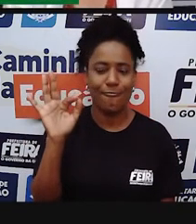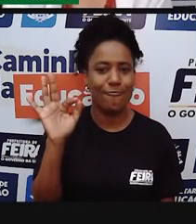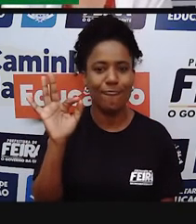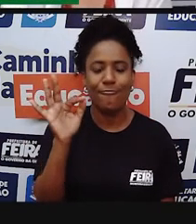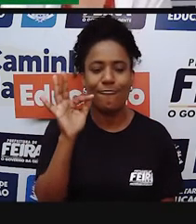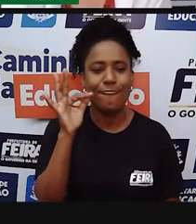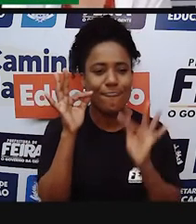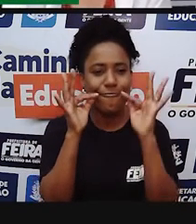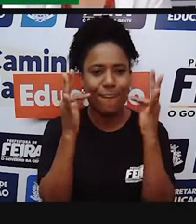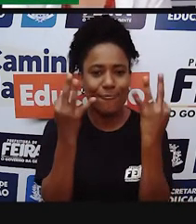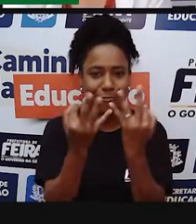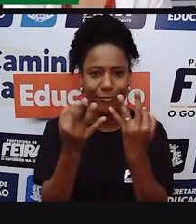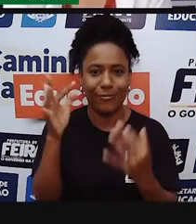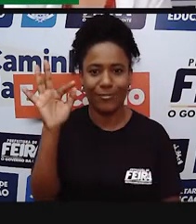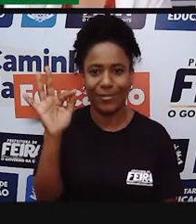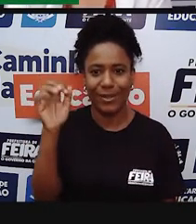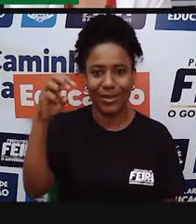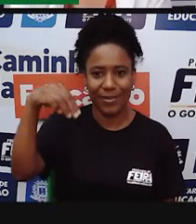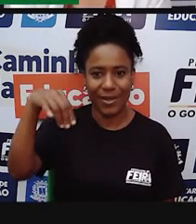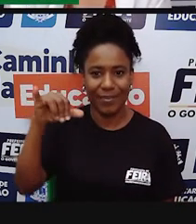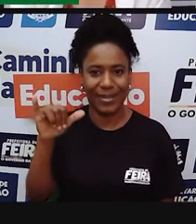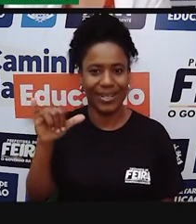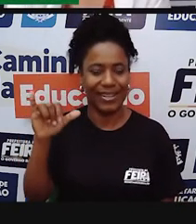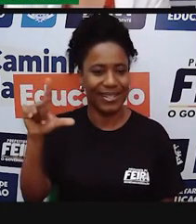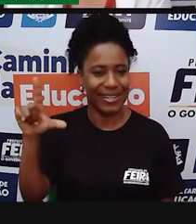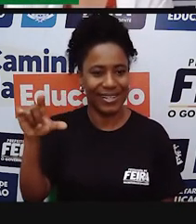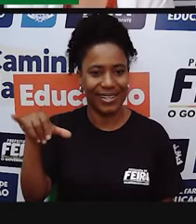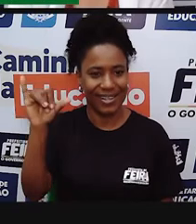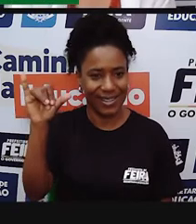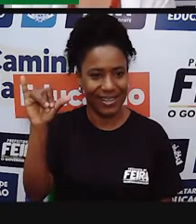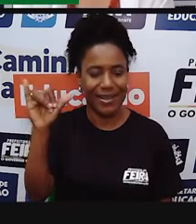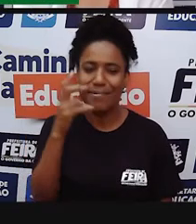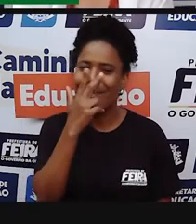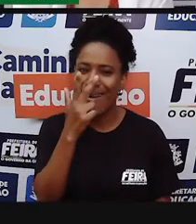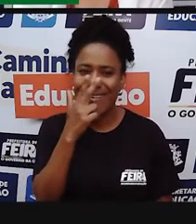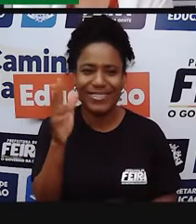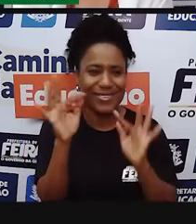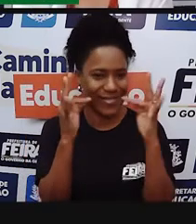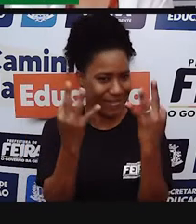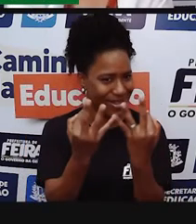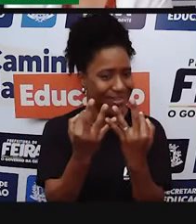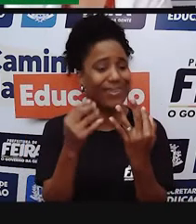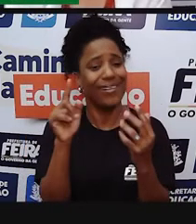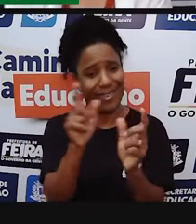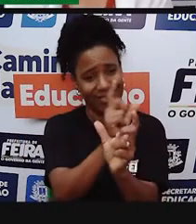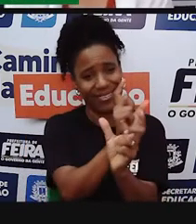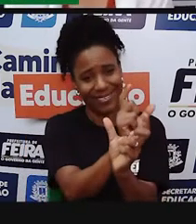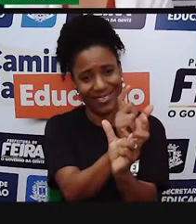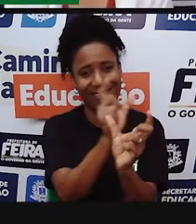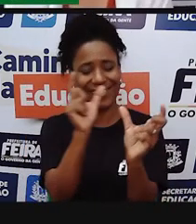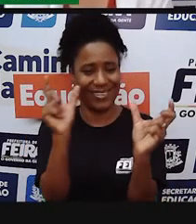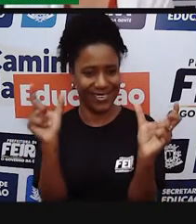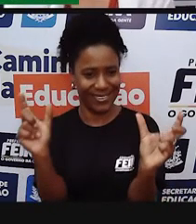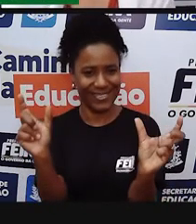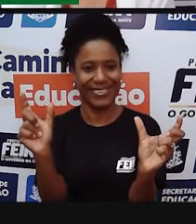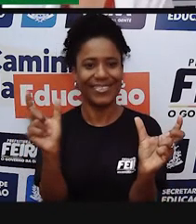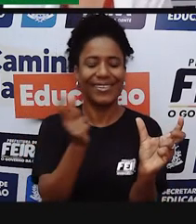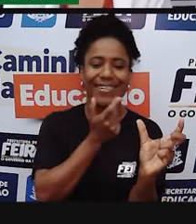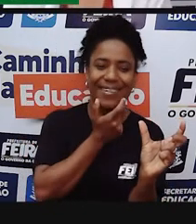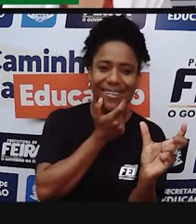com família na verdade então aí é uma palavra cognata porque ela se parece